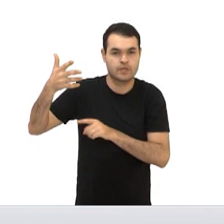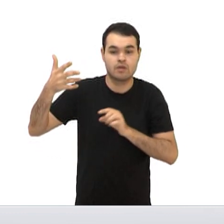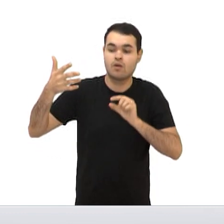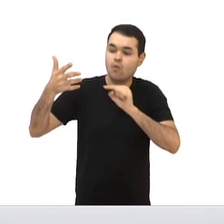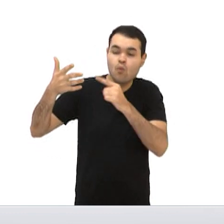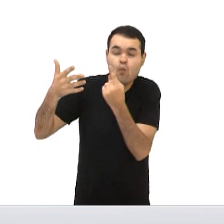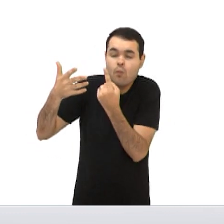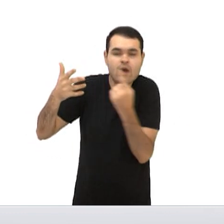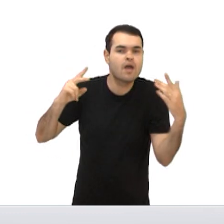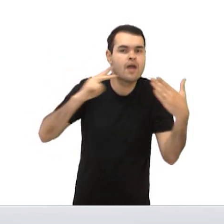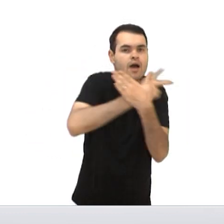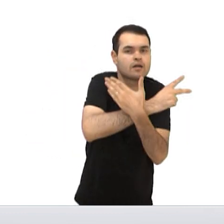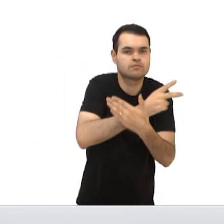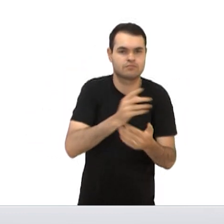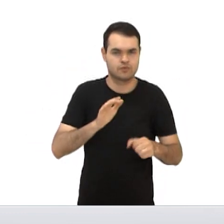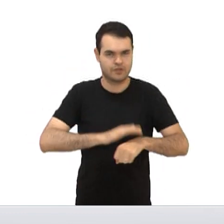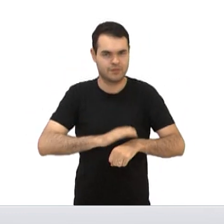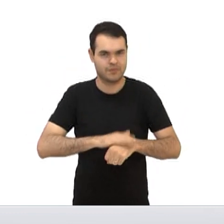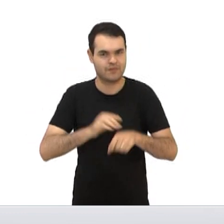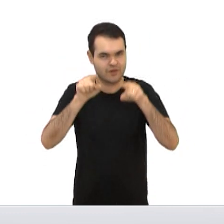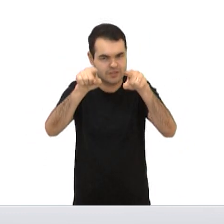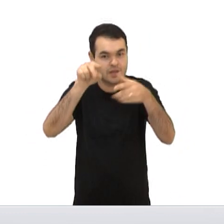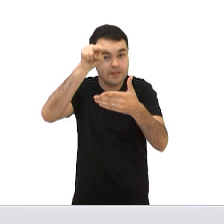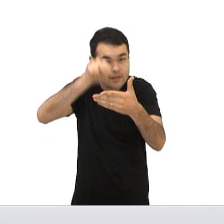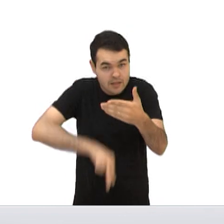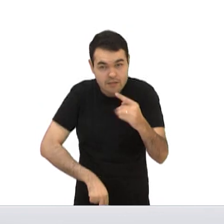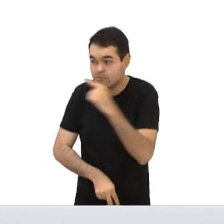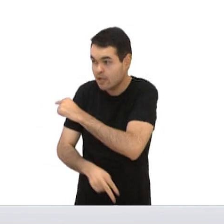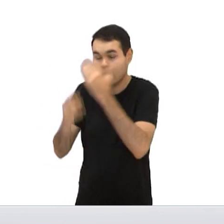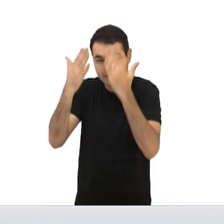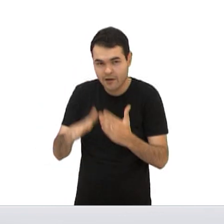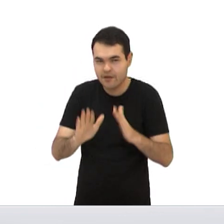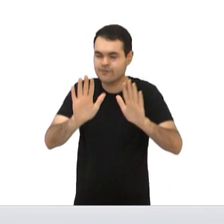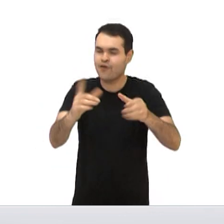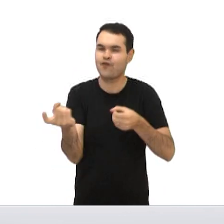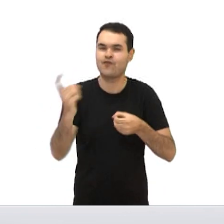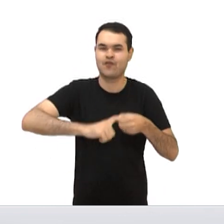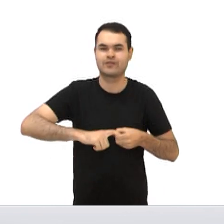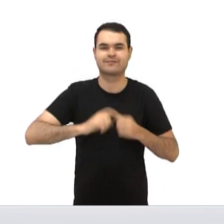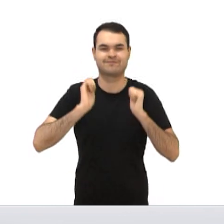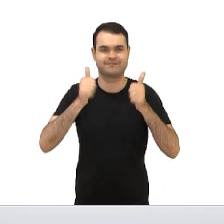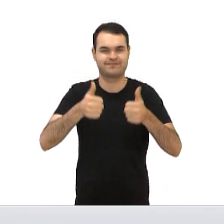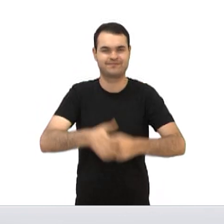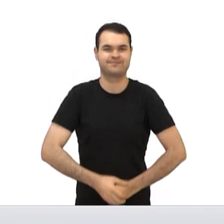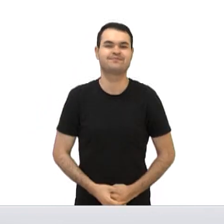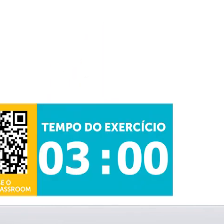exceto... E agora eu vou dar um tempinho para você ler, analisar e a gente já volta discutindo a resposta.